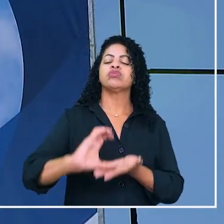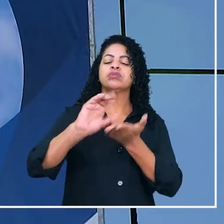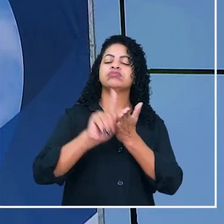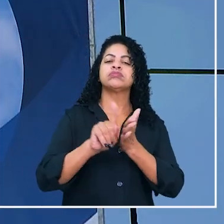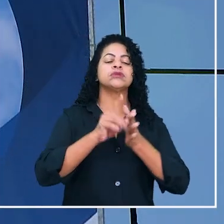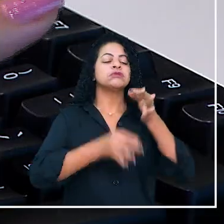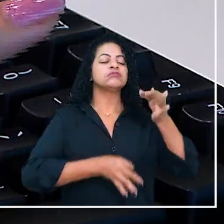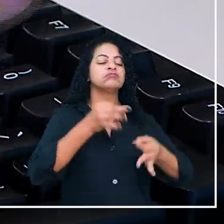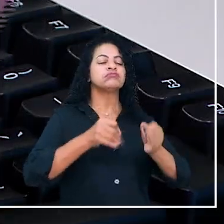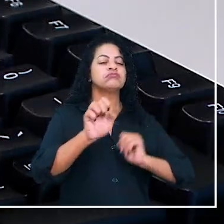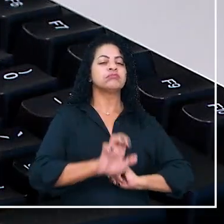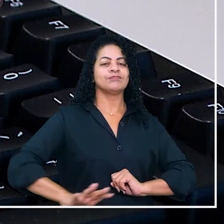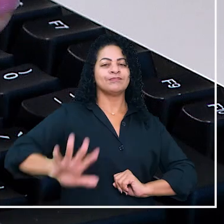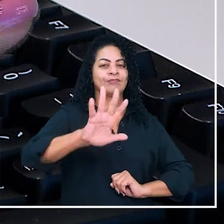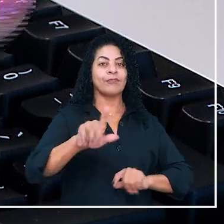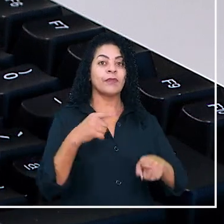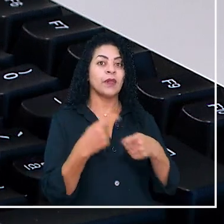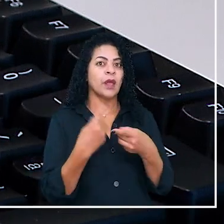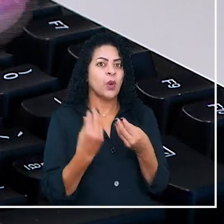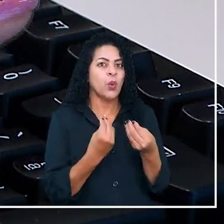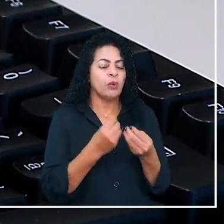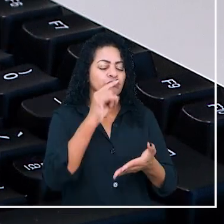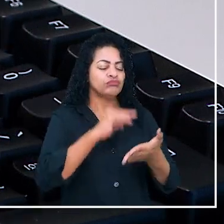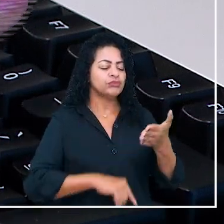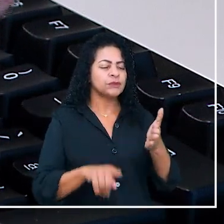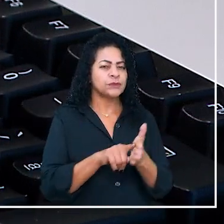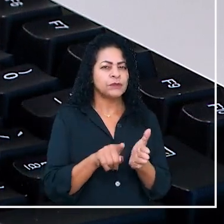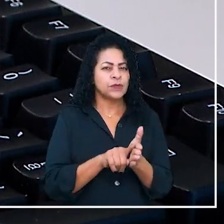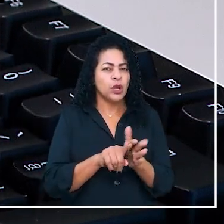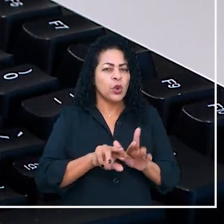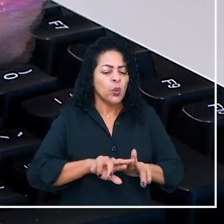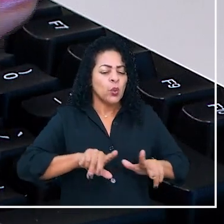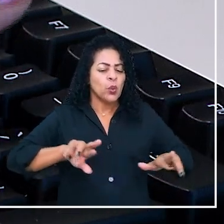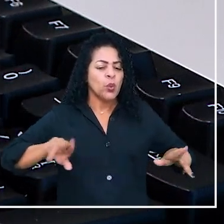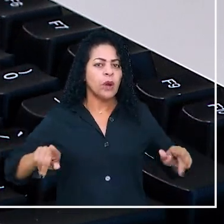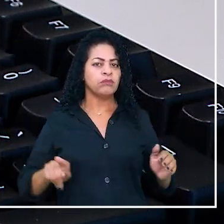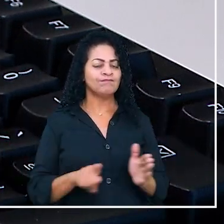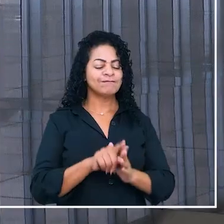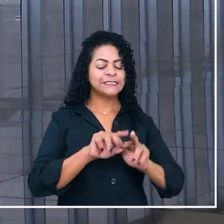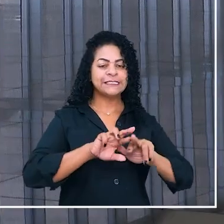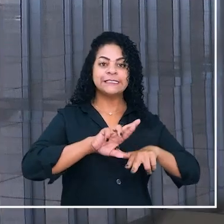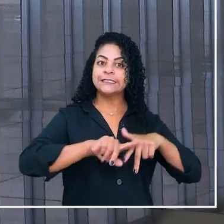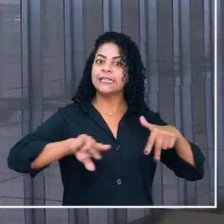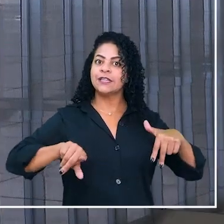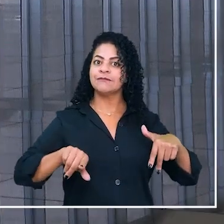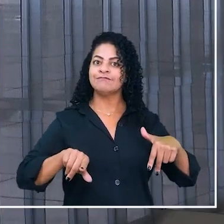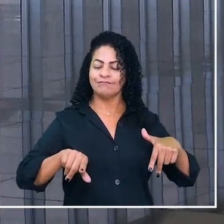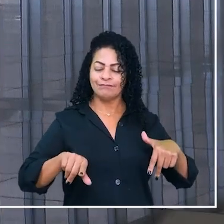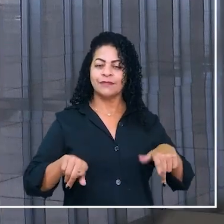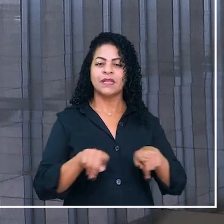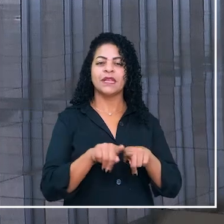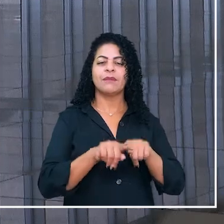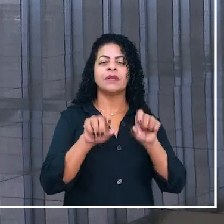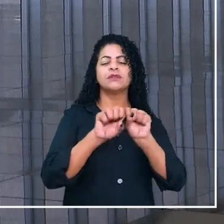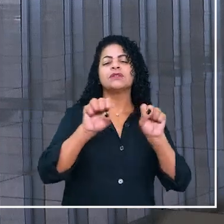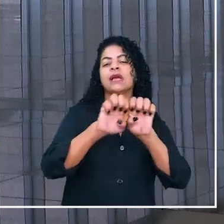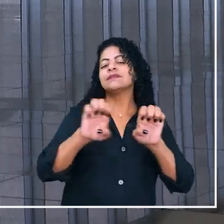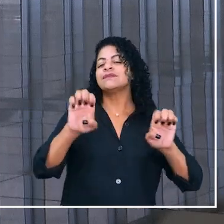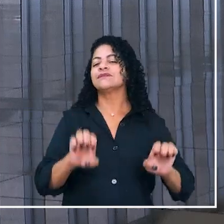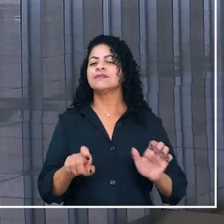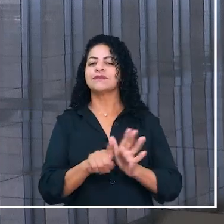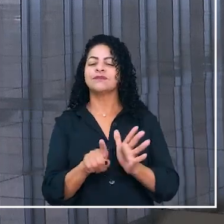de Justiça. O documento aborda como as desigualdades de gênero se expressam, inclusive nas estruturas do